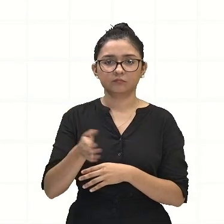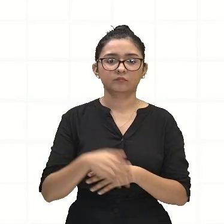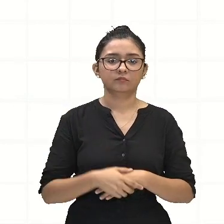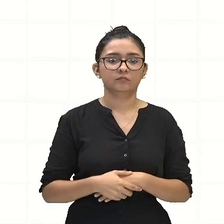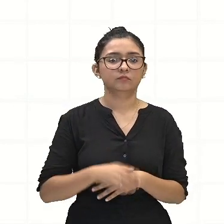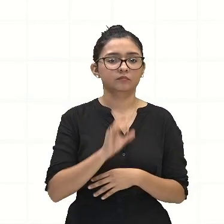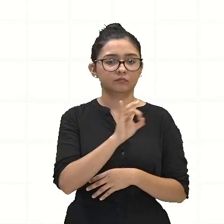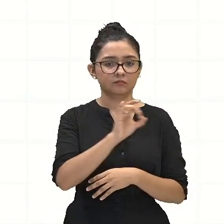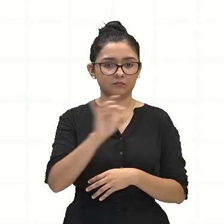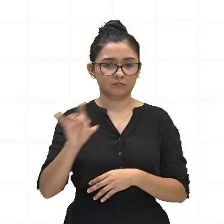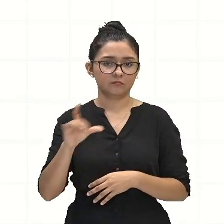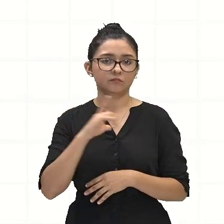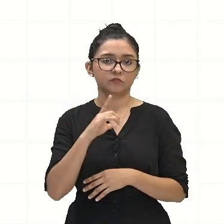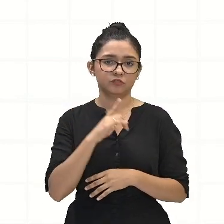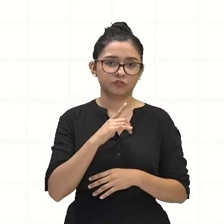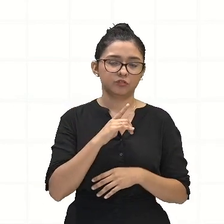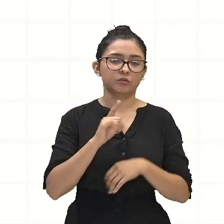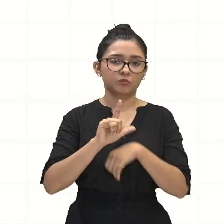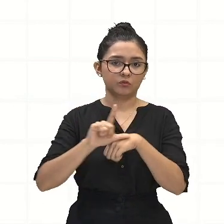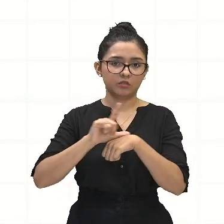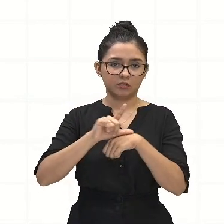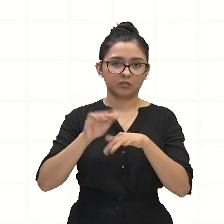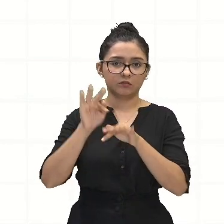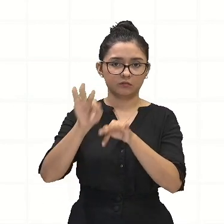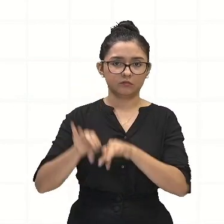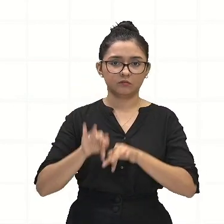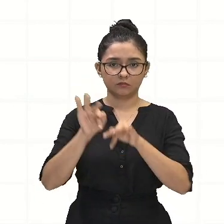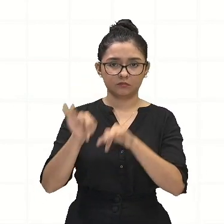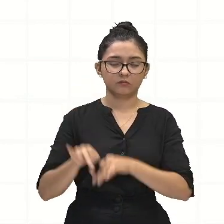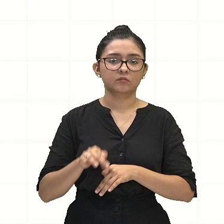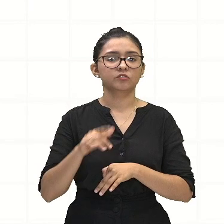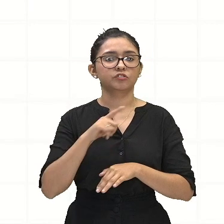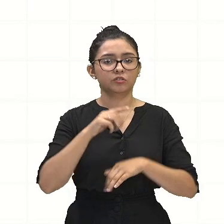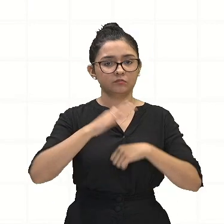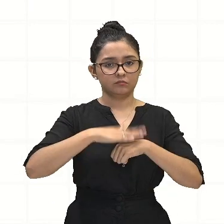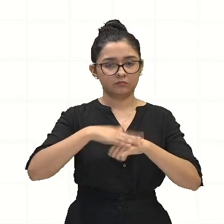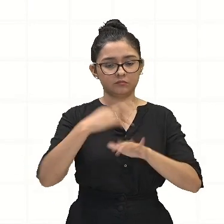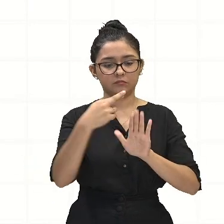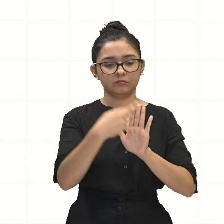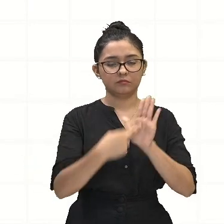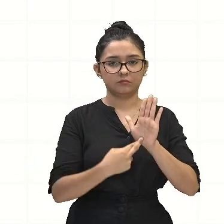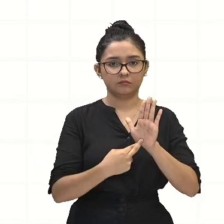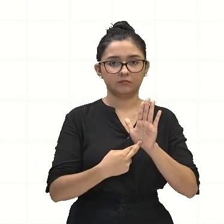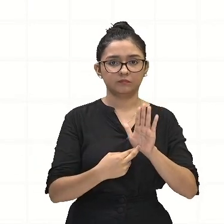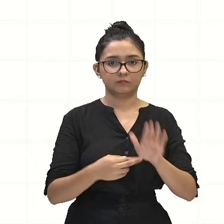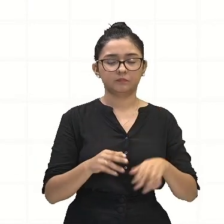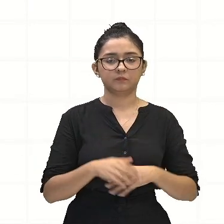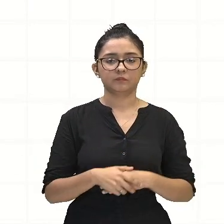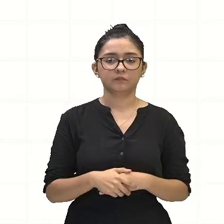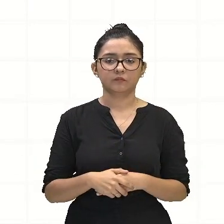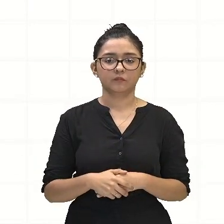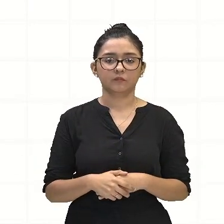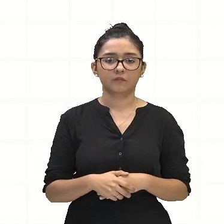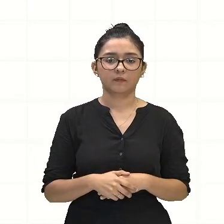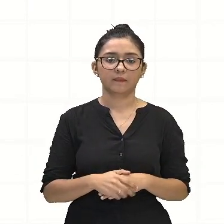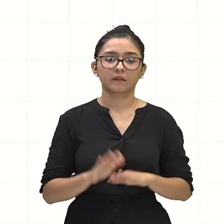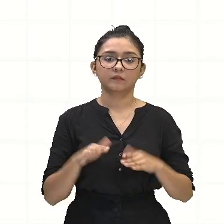domínio de um senhor feudal com suas próprias regras e tributações. Diante